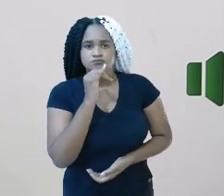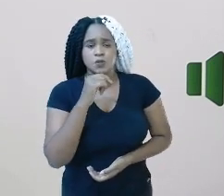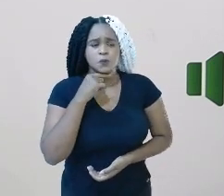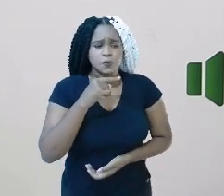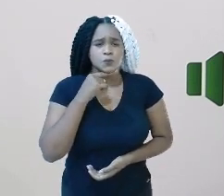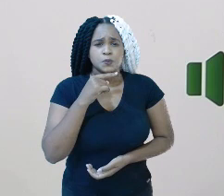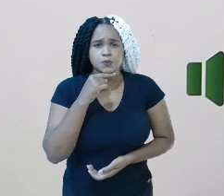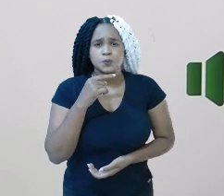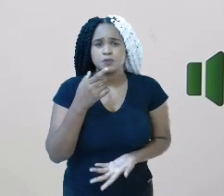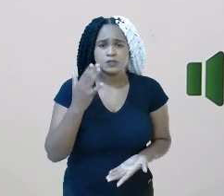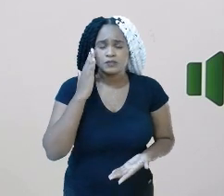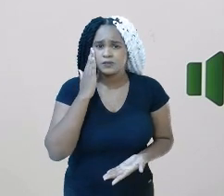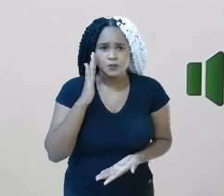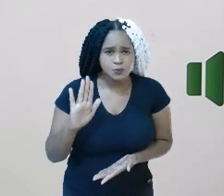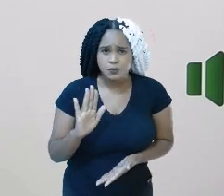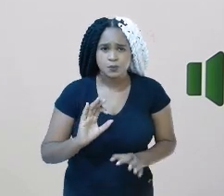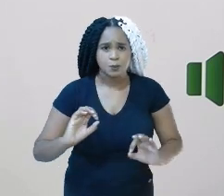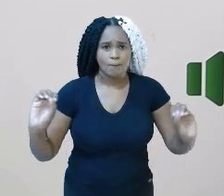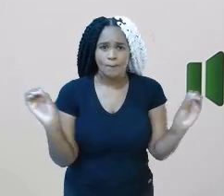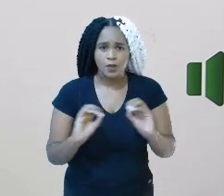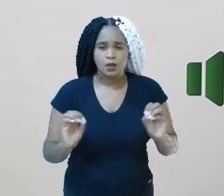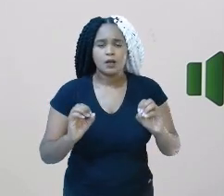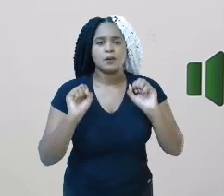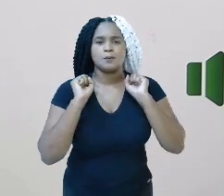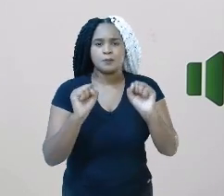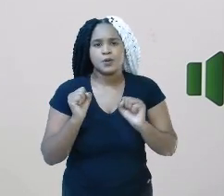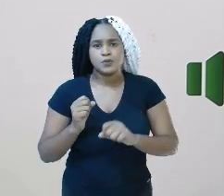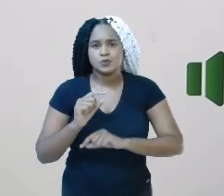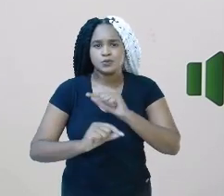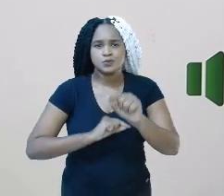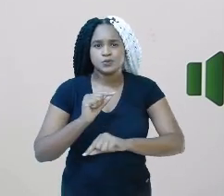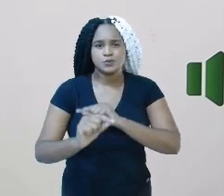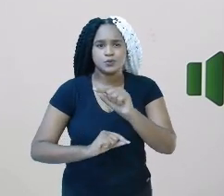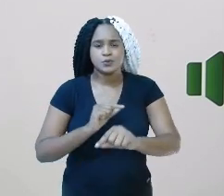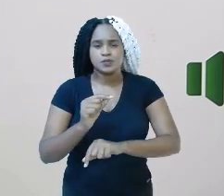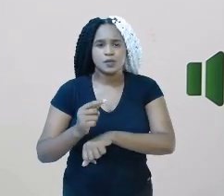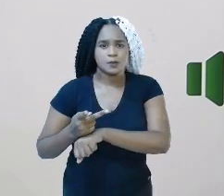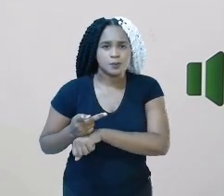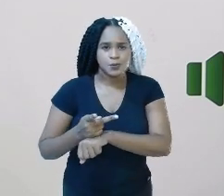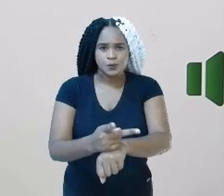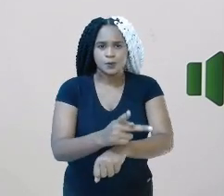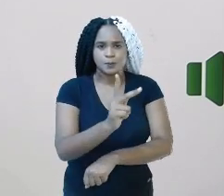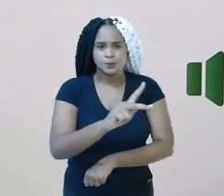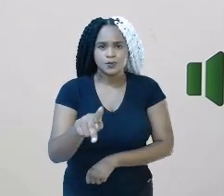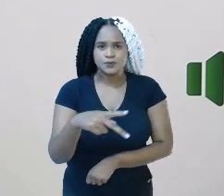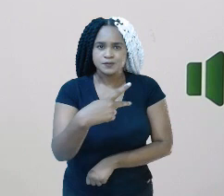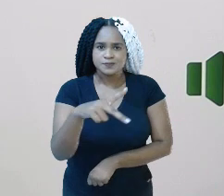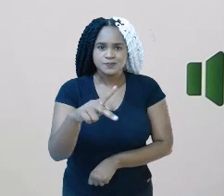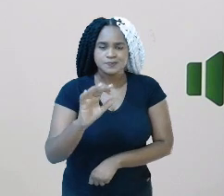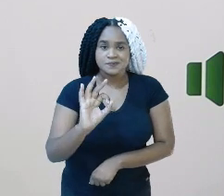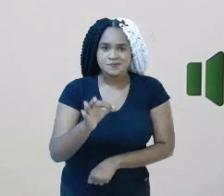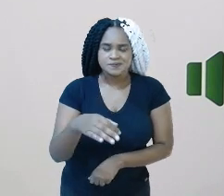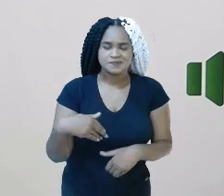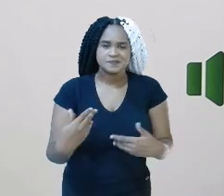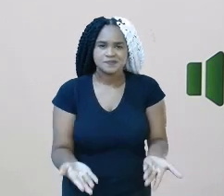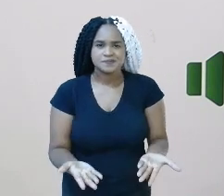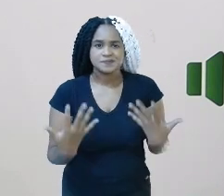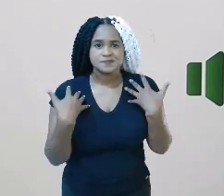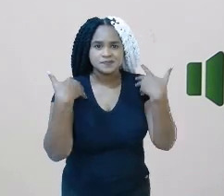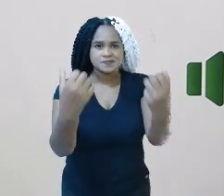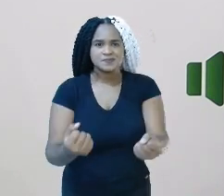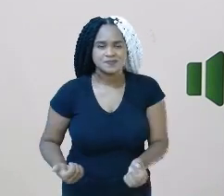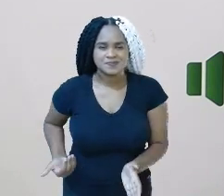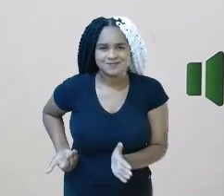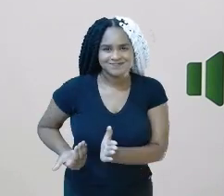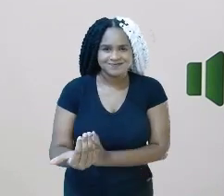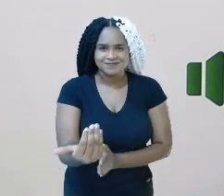conseguir entender alguma coisa, você pode entrar em contato com o seu professor, tá? Então, vamos embora